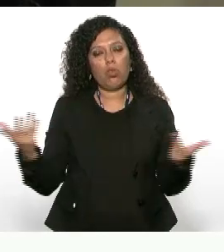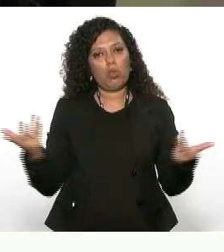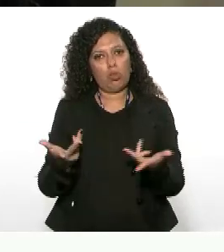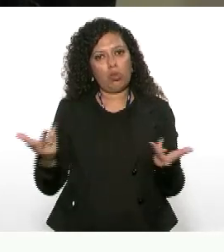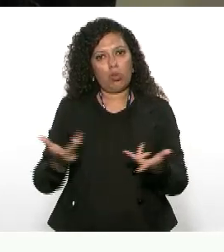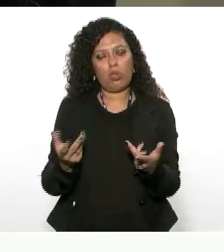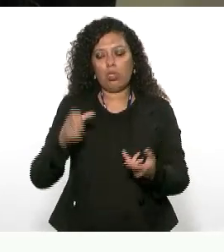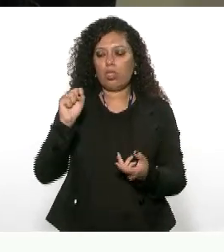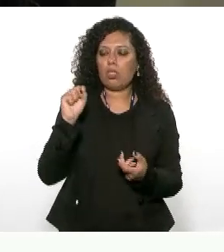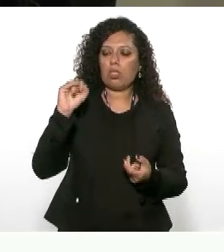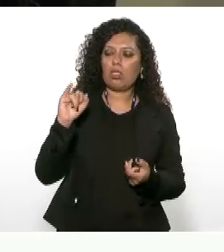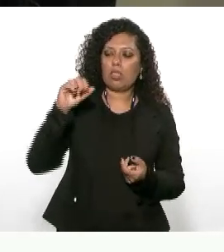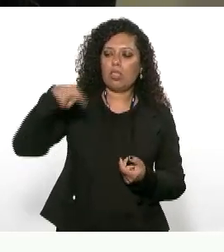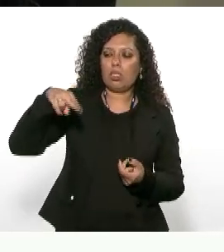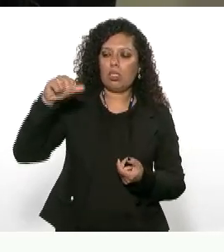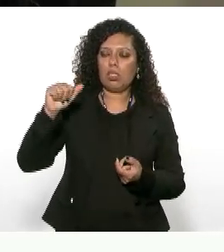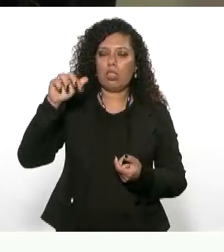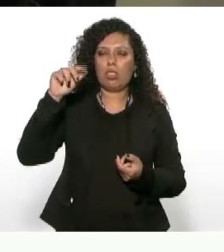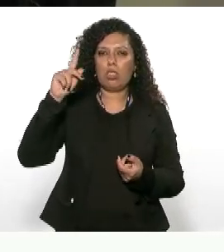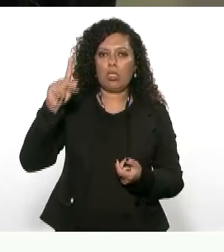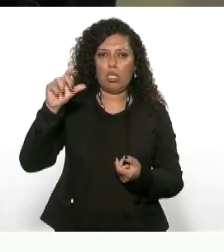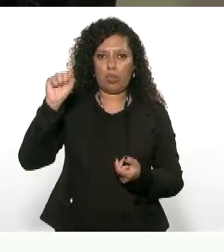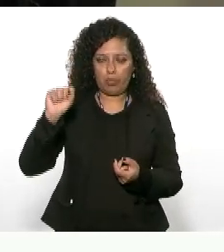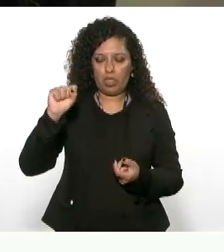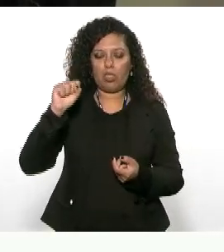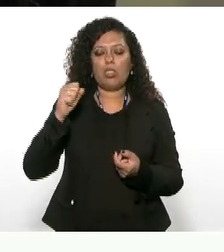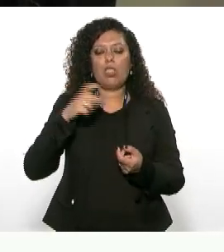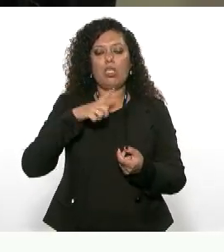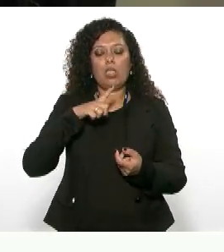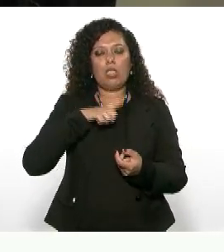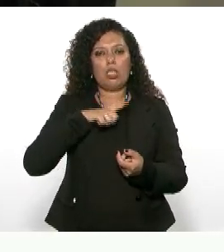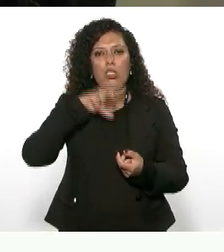a Senasp ela é composta por 5 diretorias